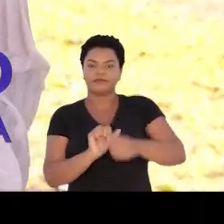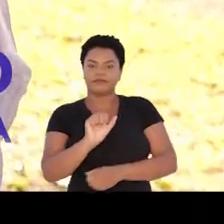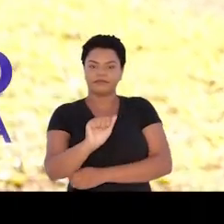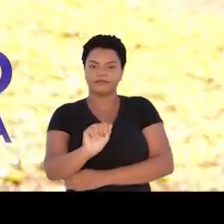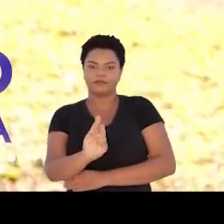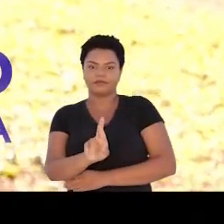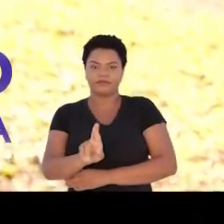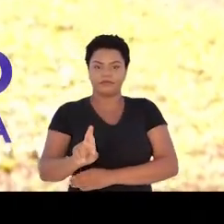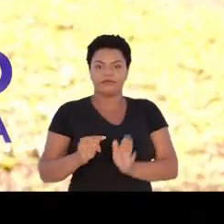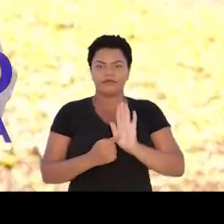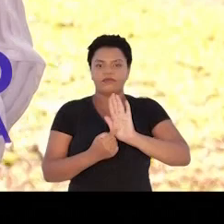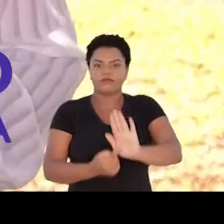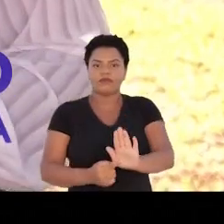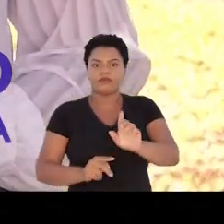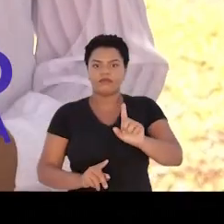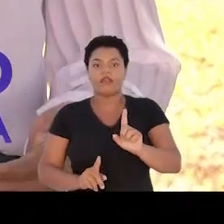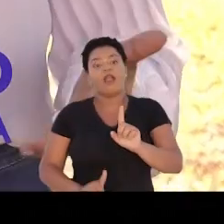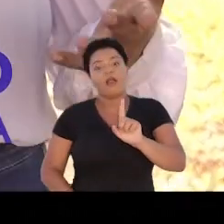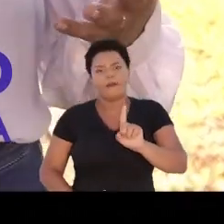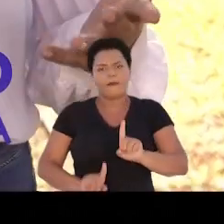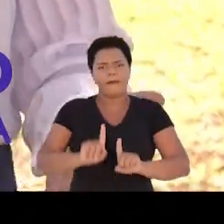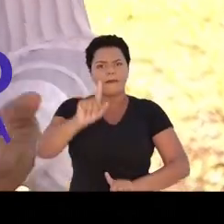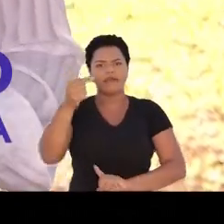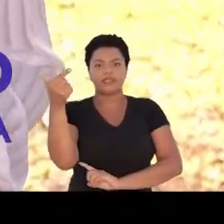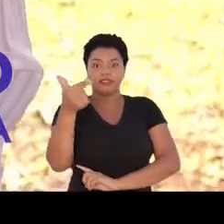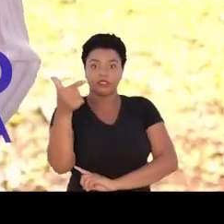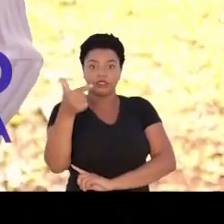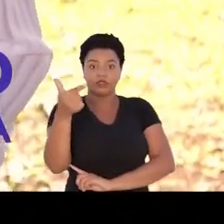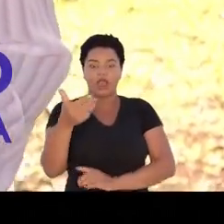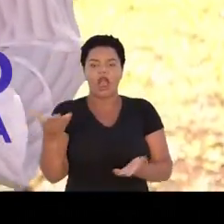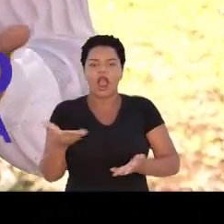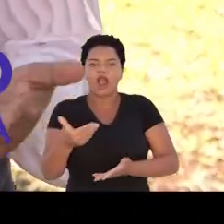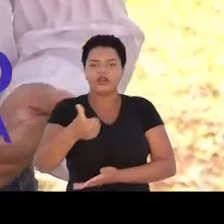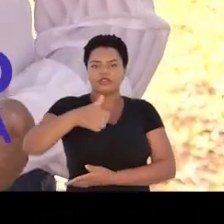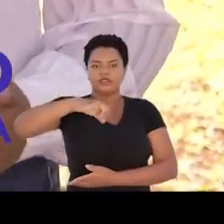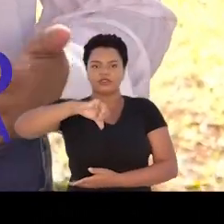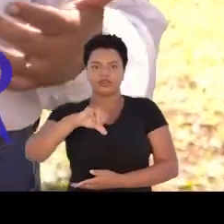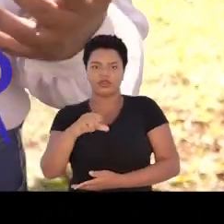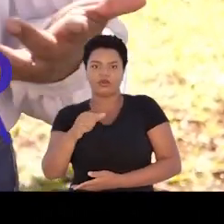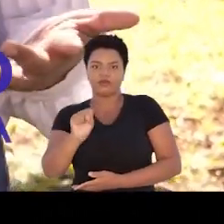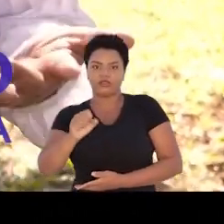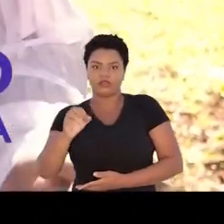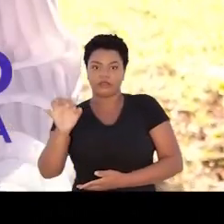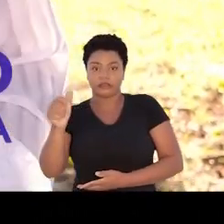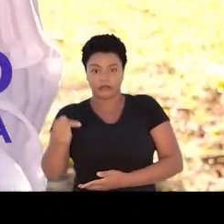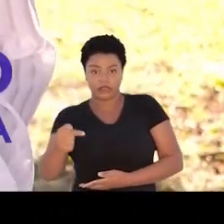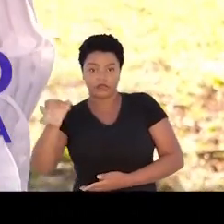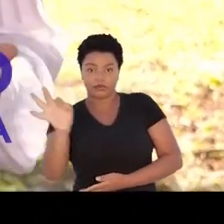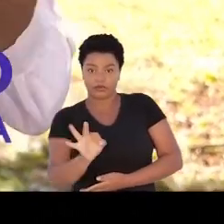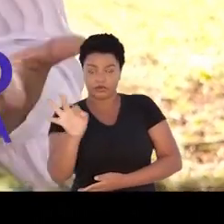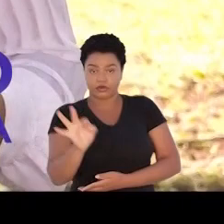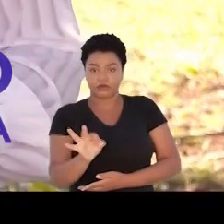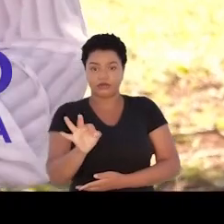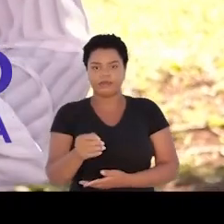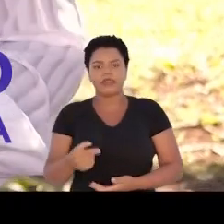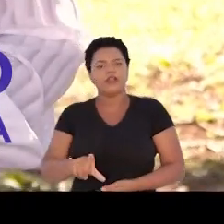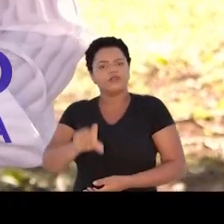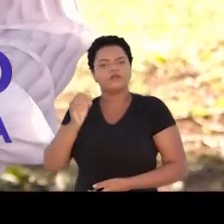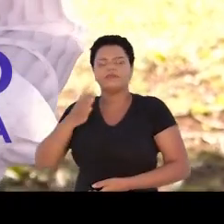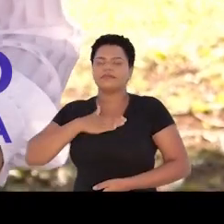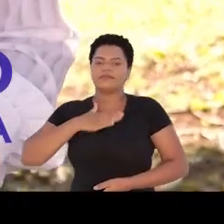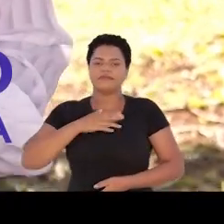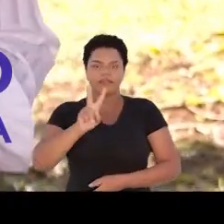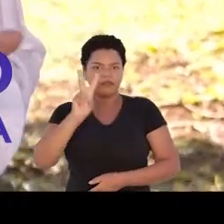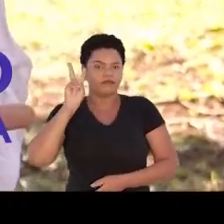agradecer a Deus por essa oportunidade de estar aqui com vocês, na busca por uma cidade melhor e mais justa para os